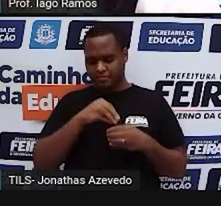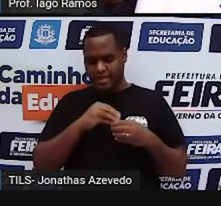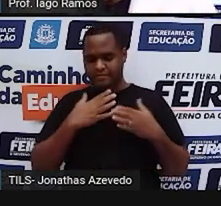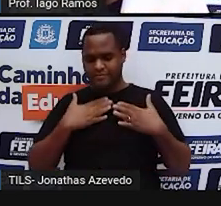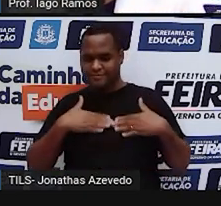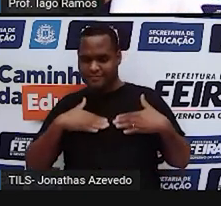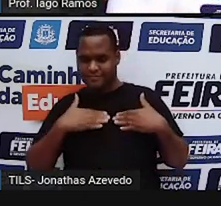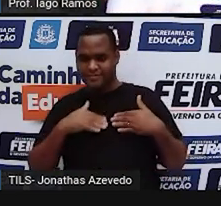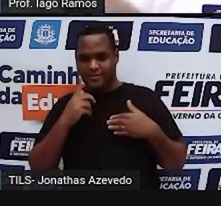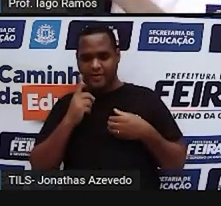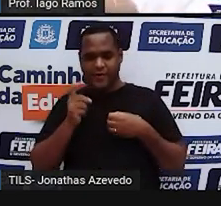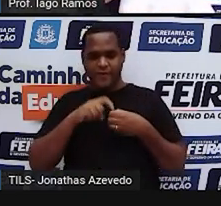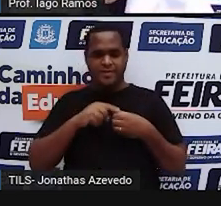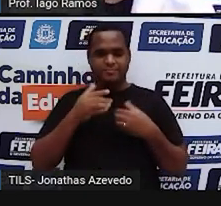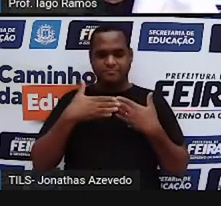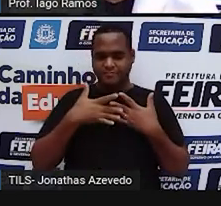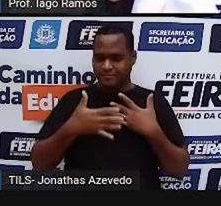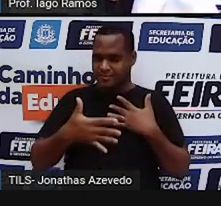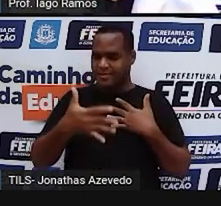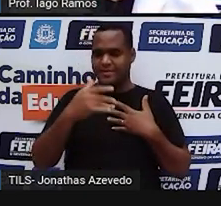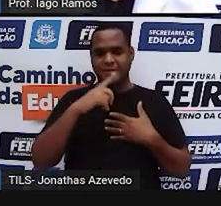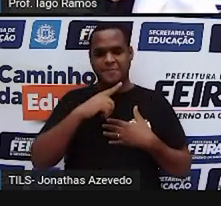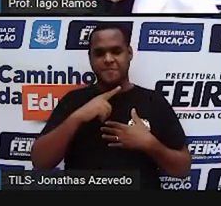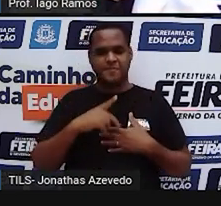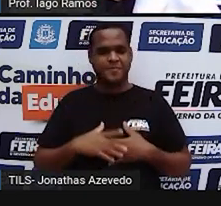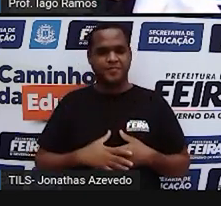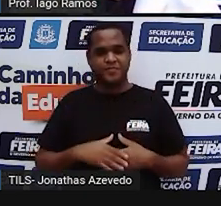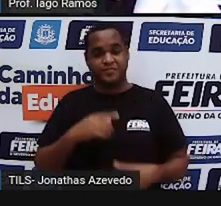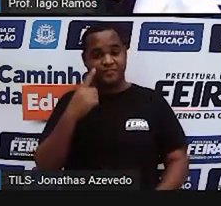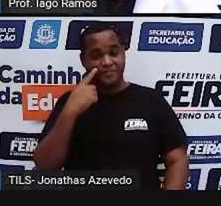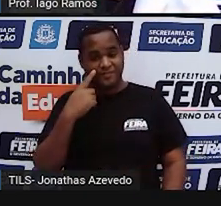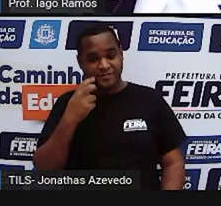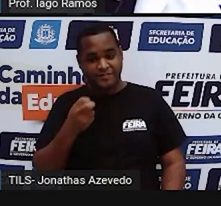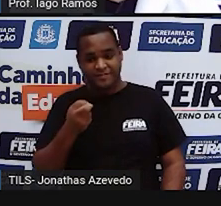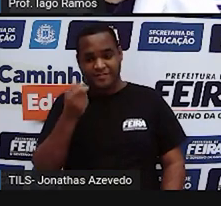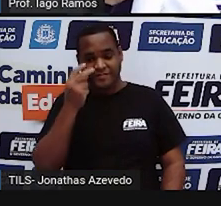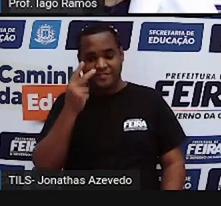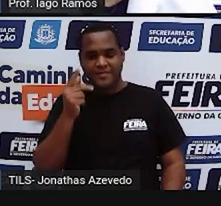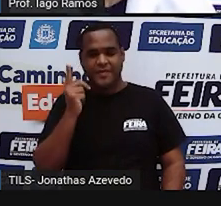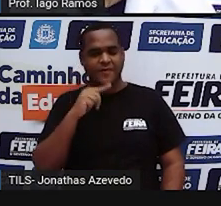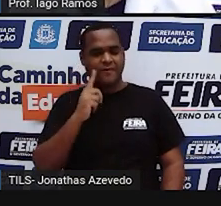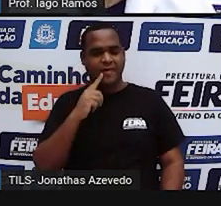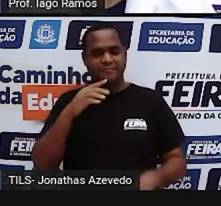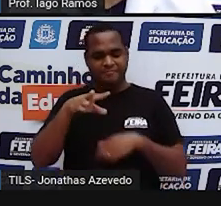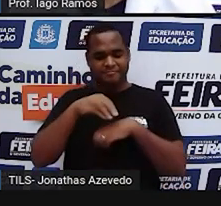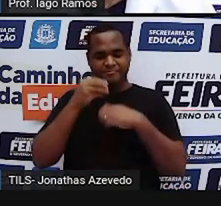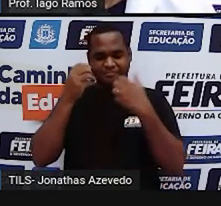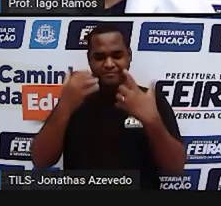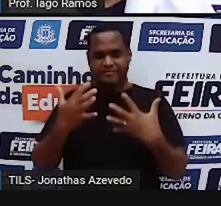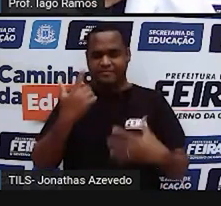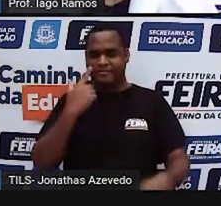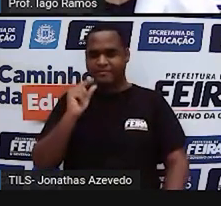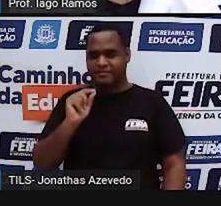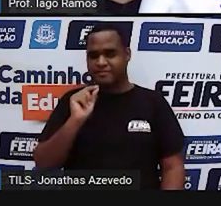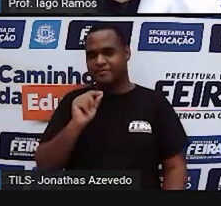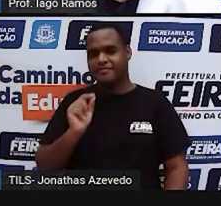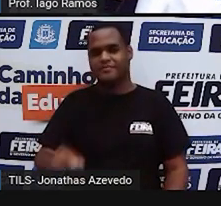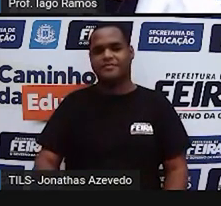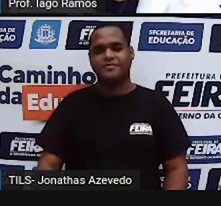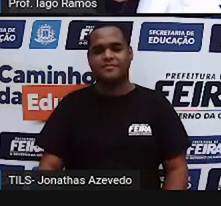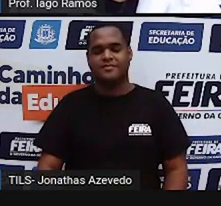a gente volta e avança-se League vem aqui comigo vá olha só vamos